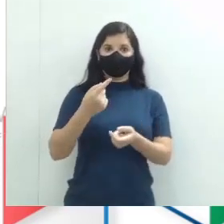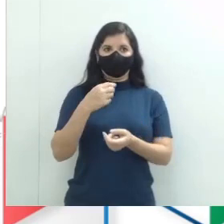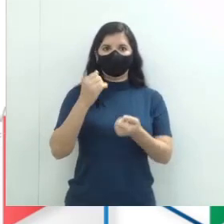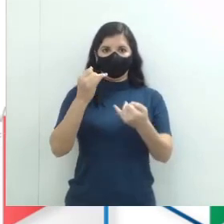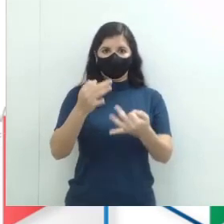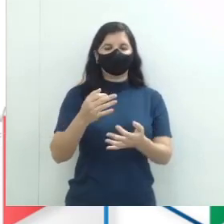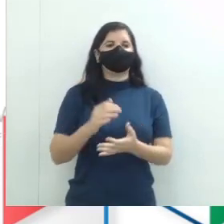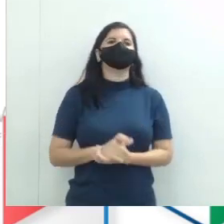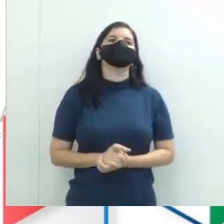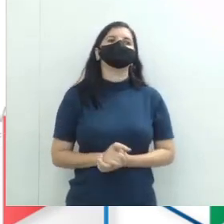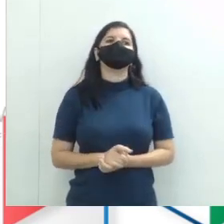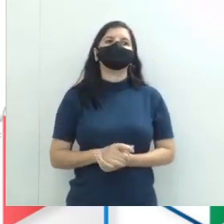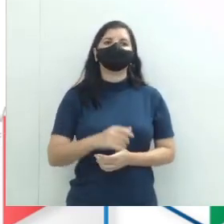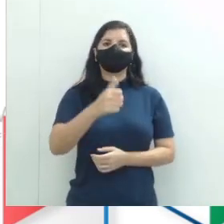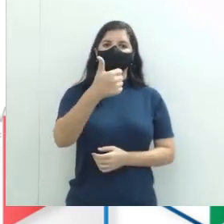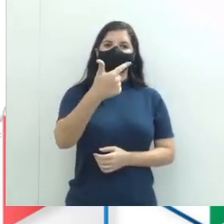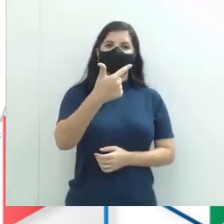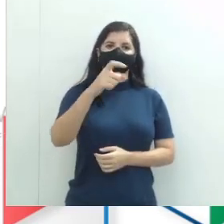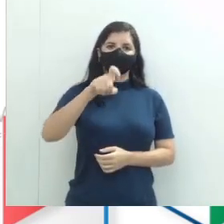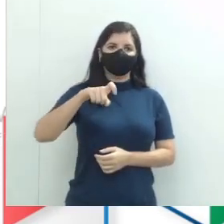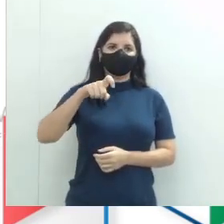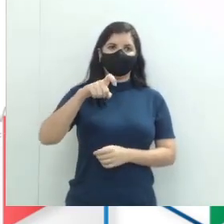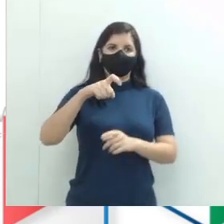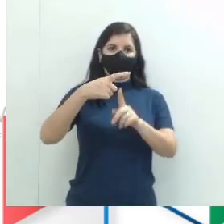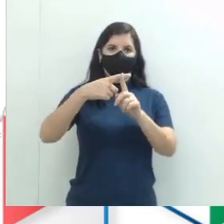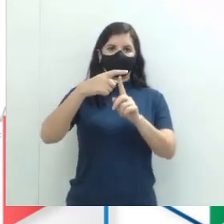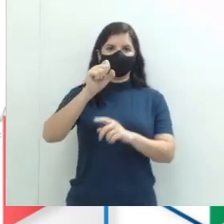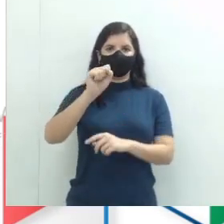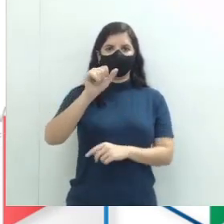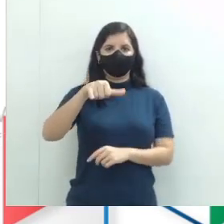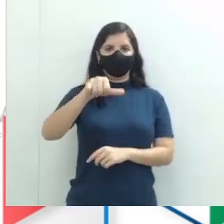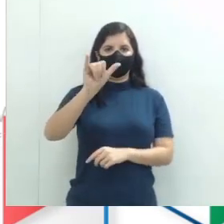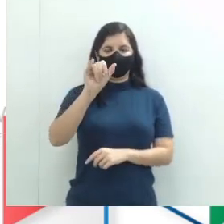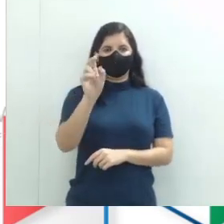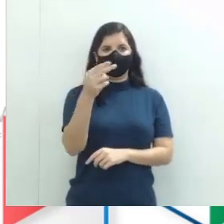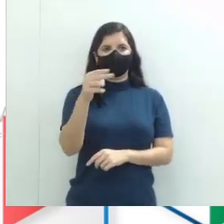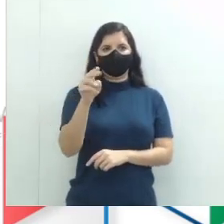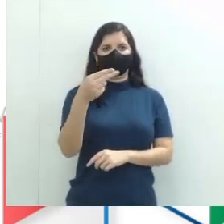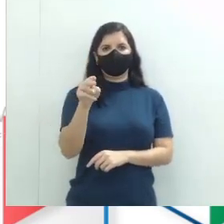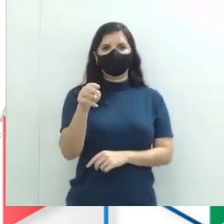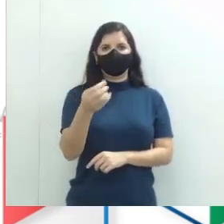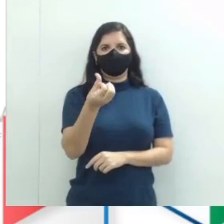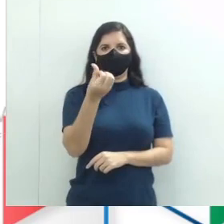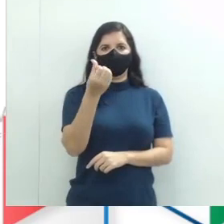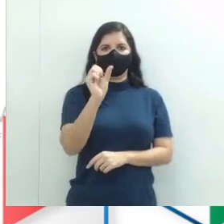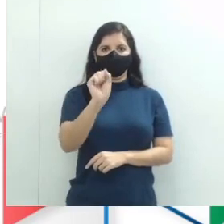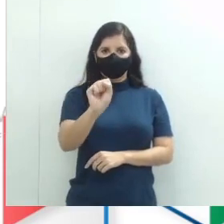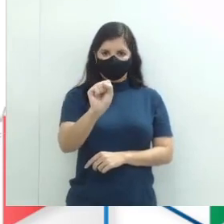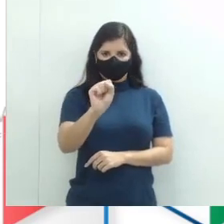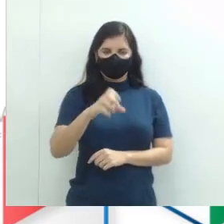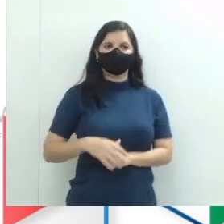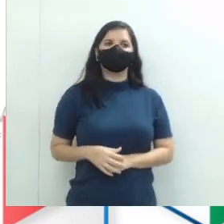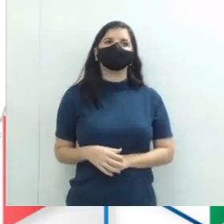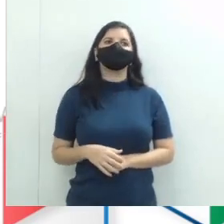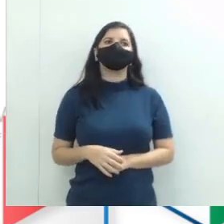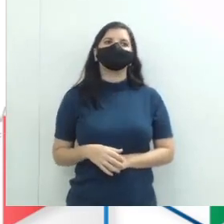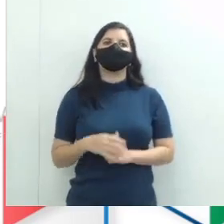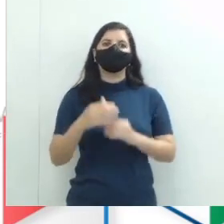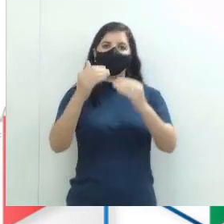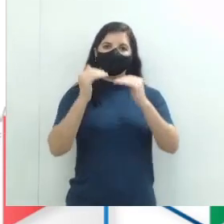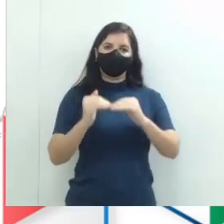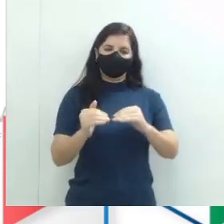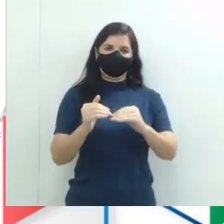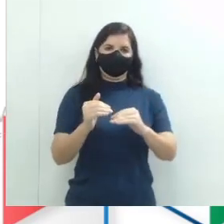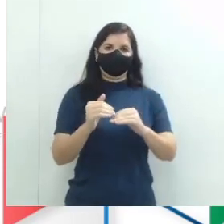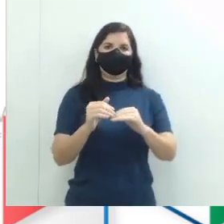tá? Preste atenção. 12x mais 8y é igual a 68.